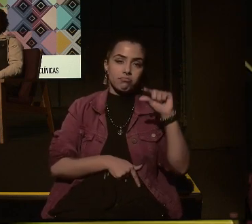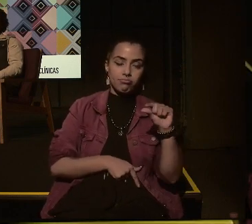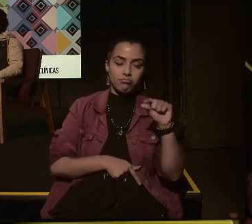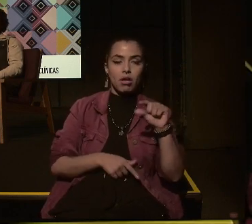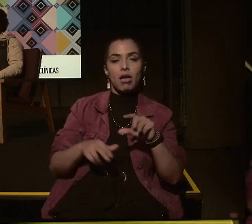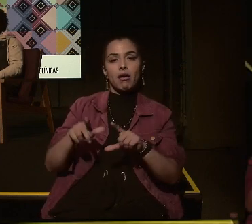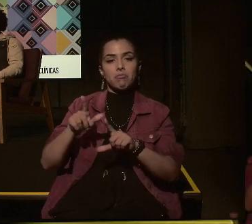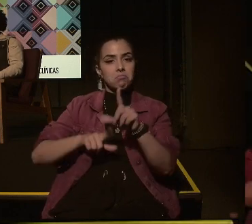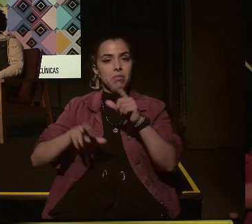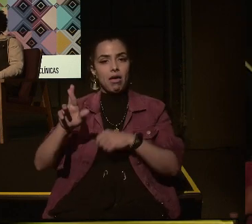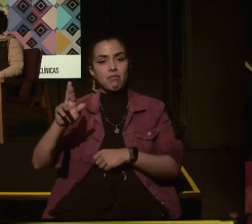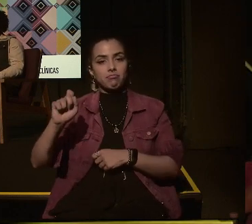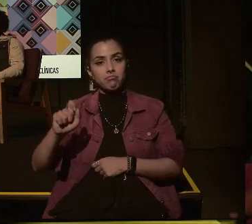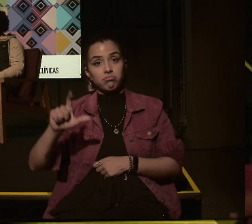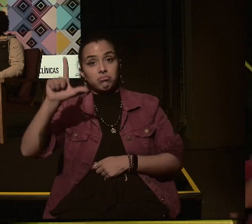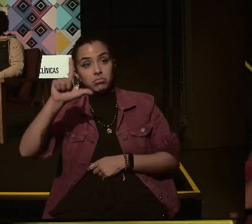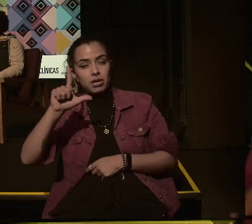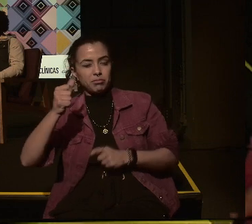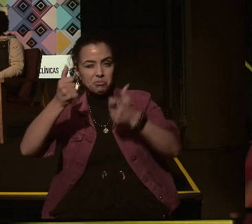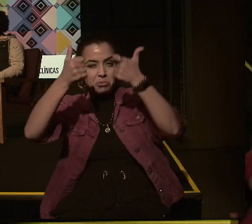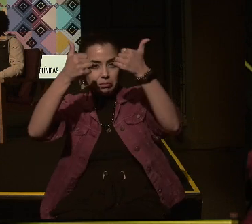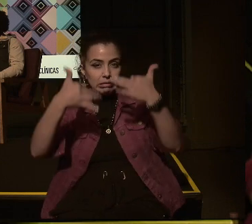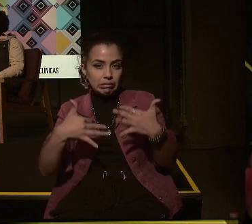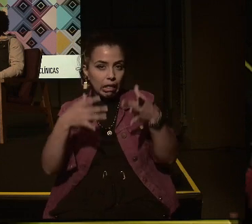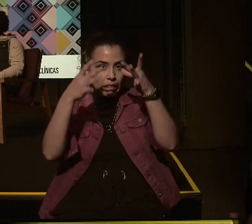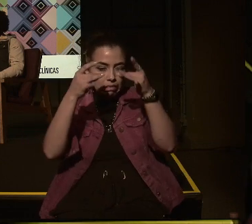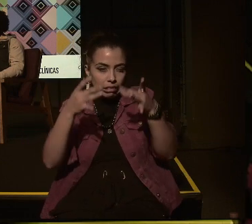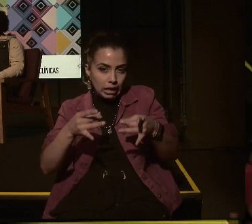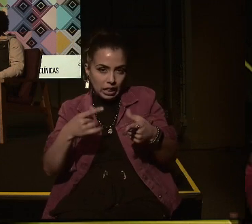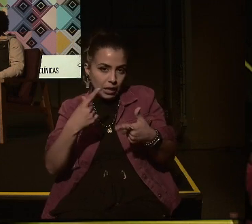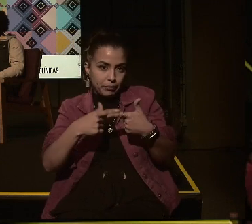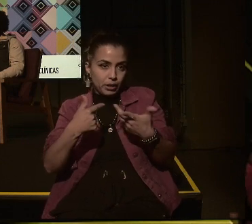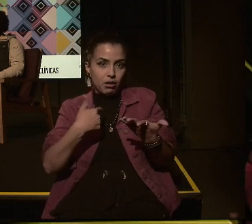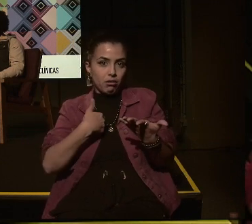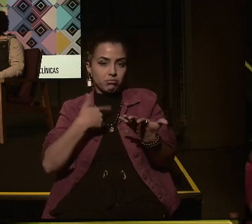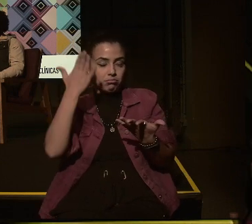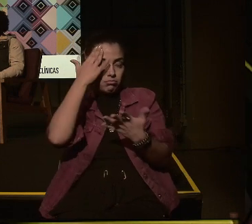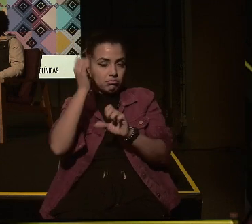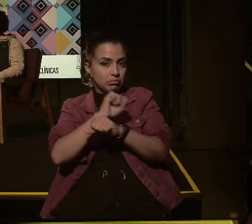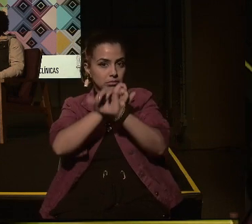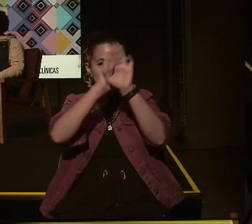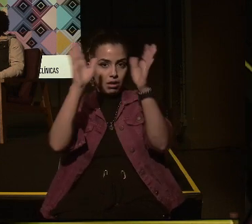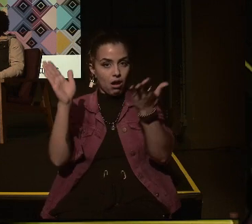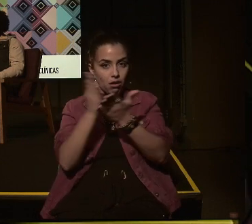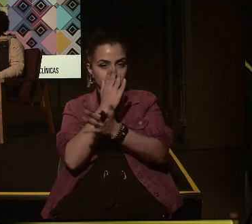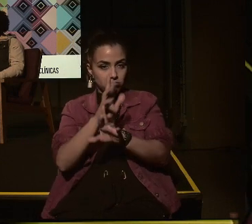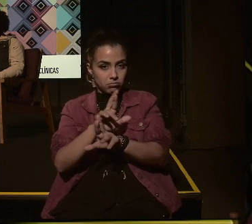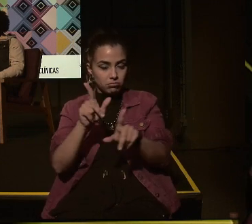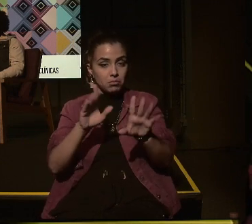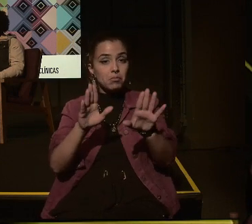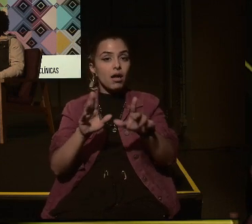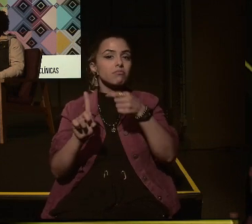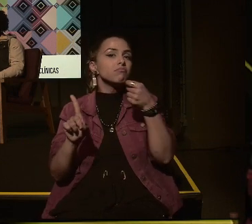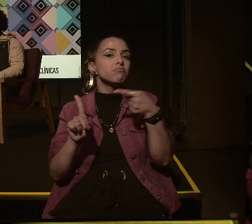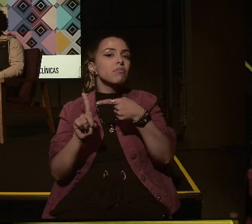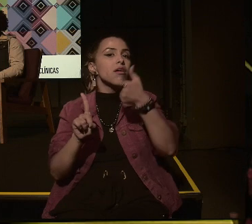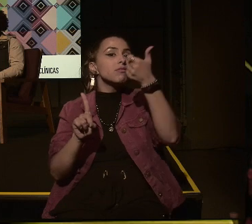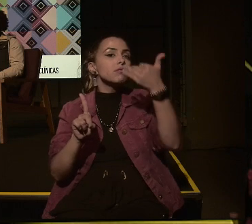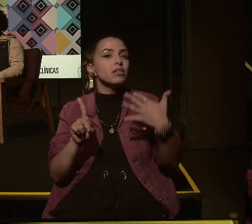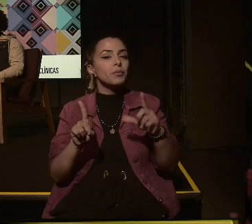nisso, porque eu mesmo não entendo isso tão bem, mas a questão é que ele aposta numa relação